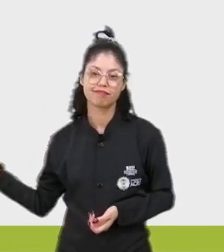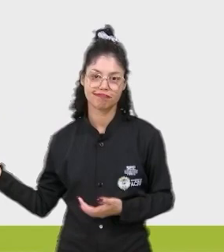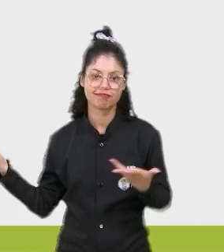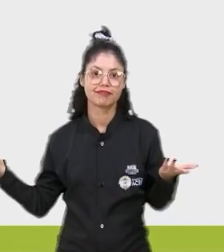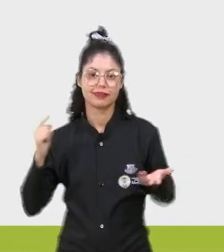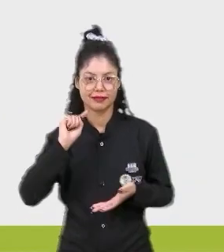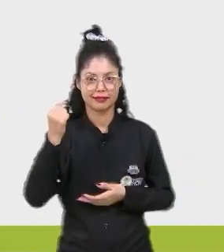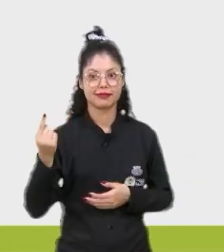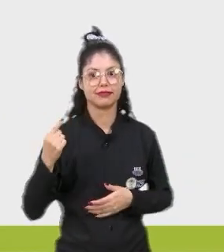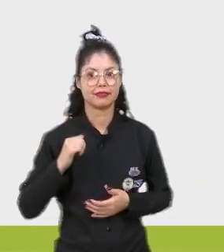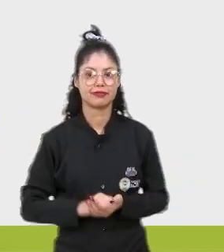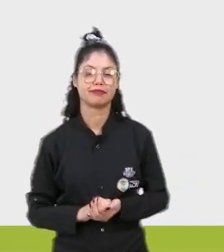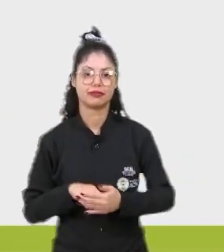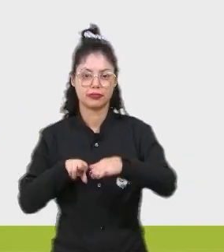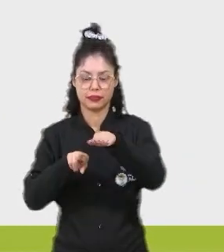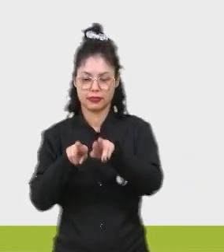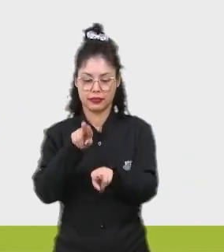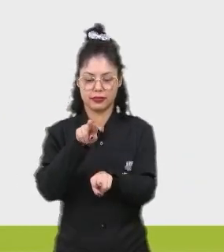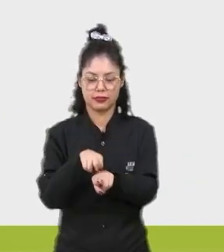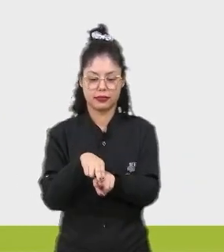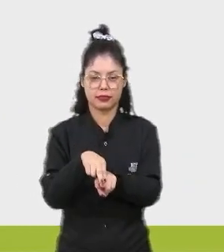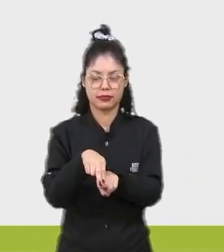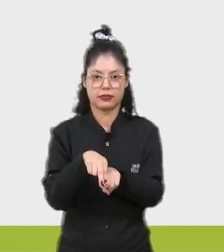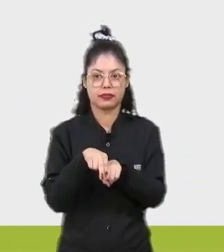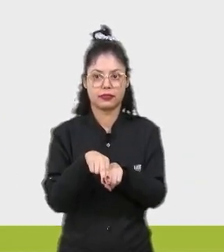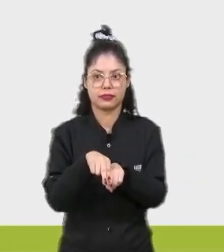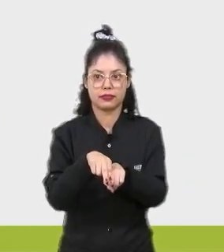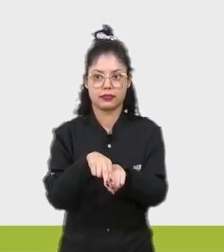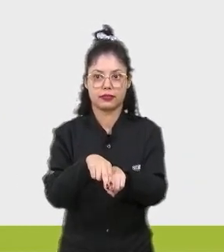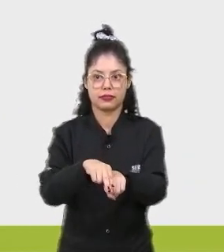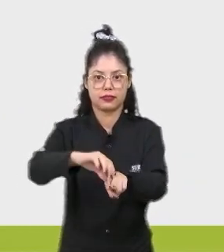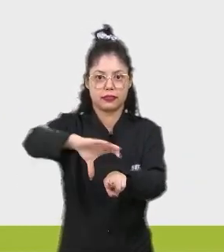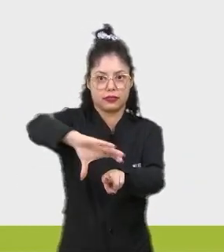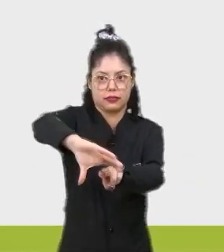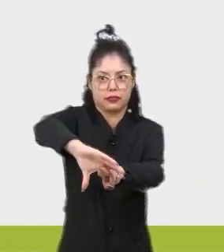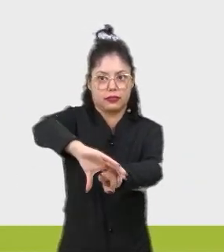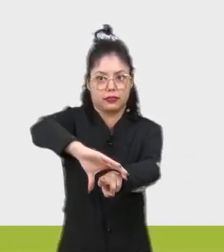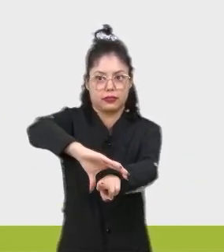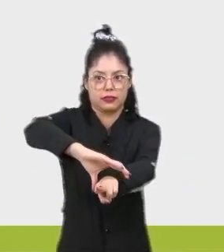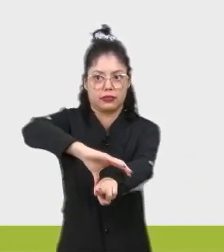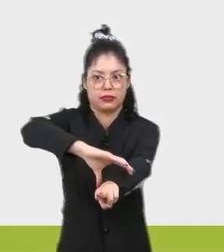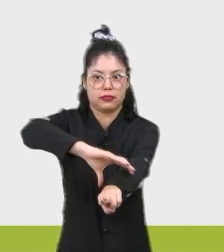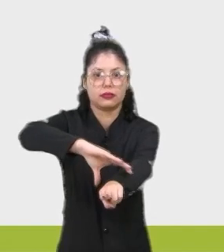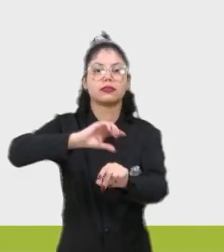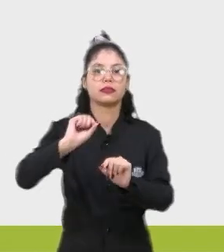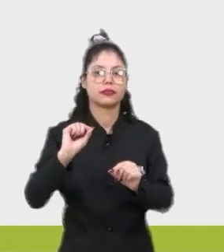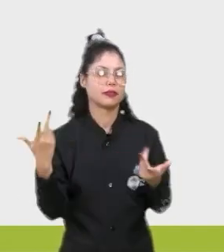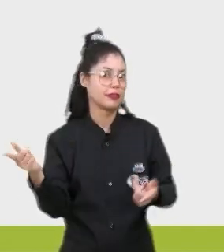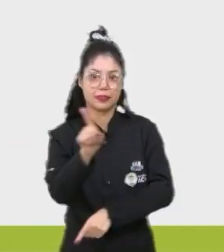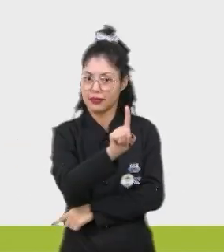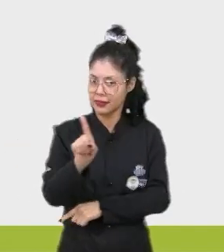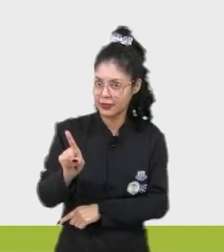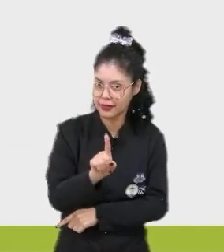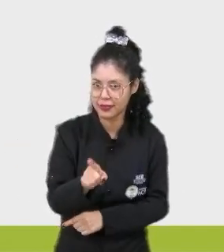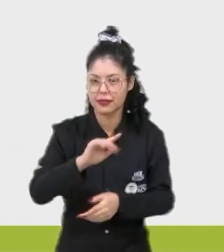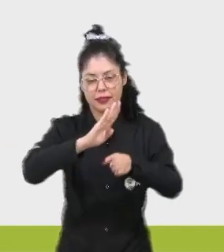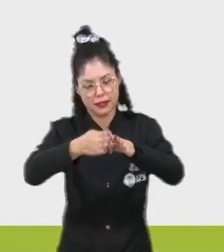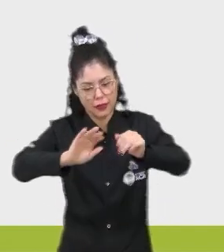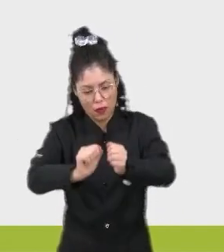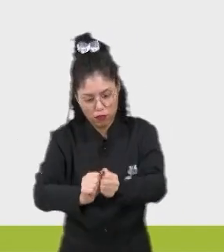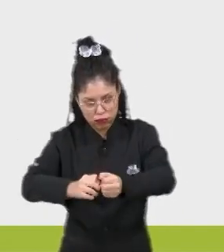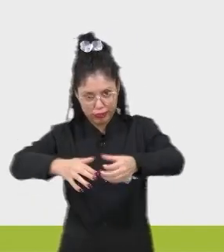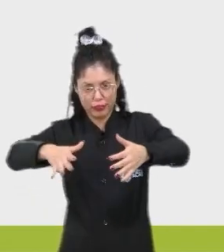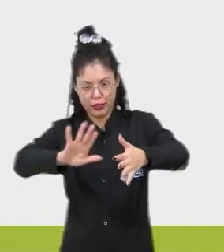que é aquela feita pelo médico, né? Então, essa ressonância magnética, ela emite ondas ali que se